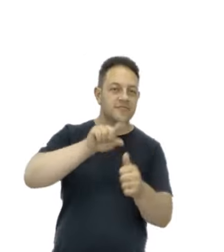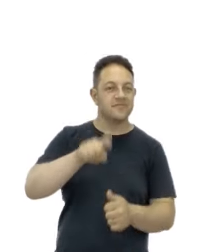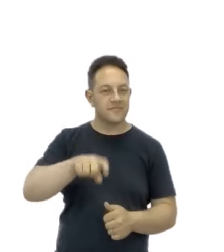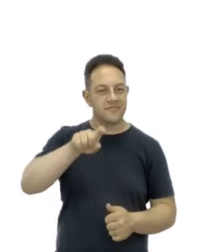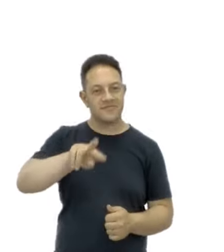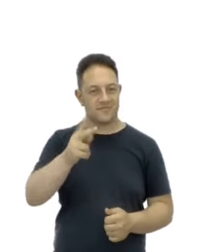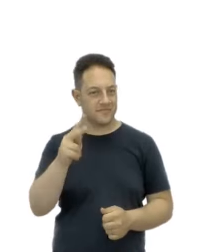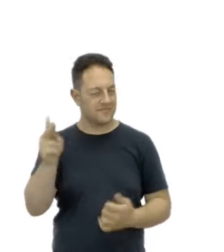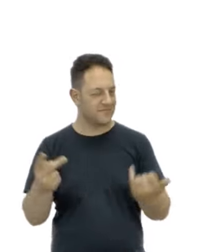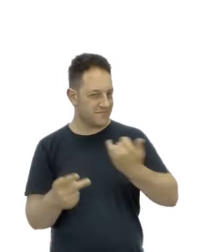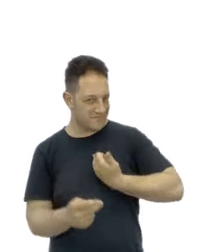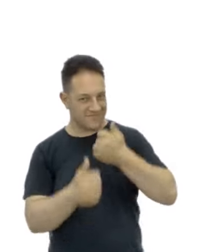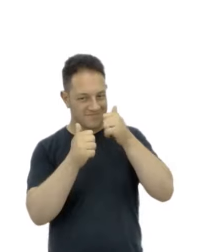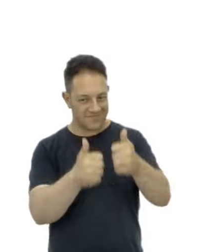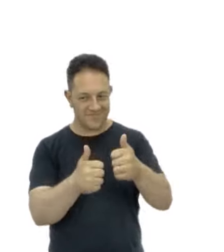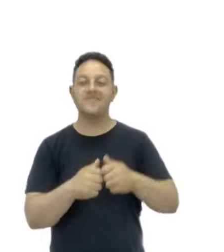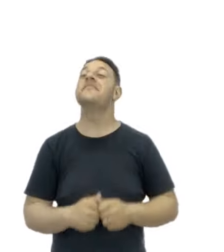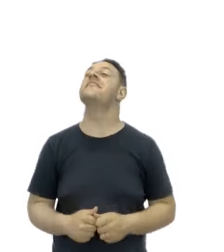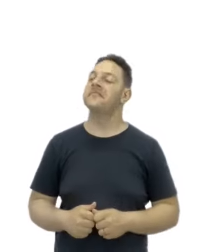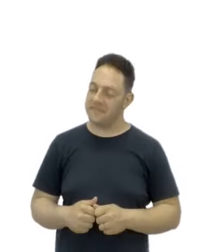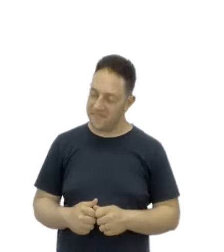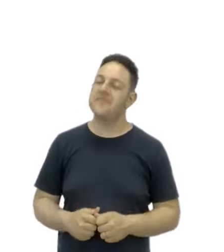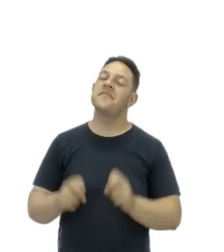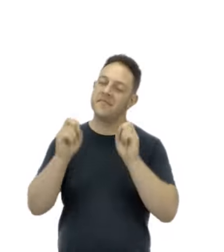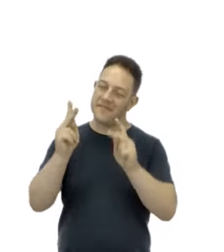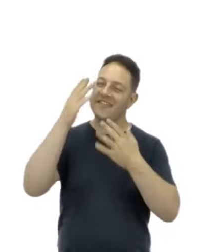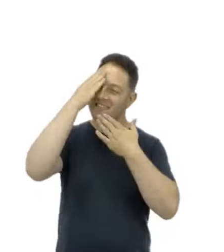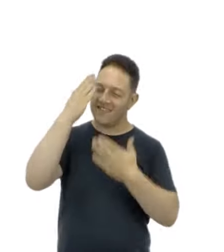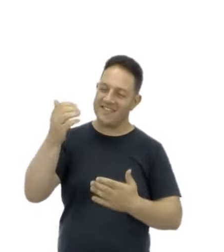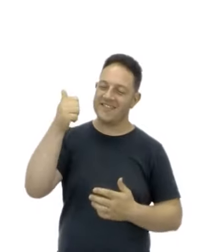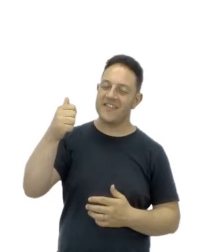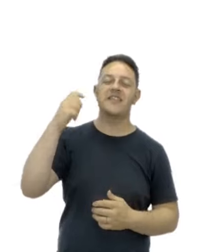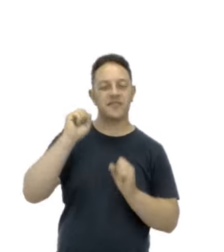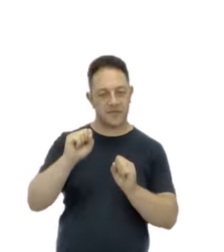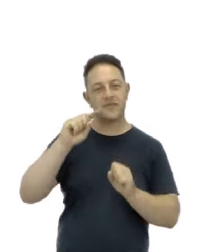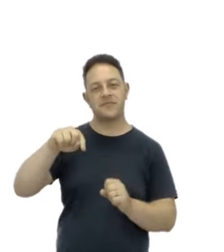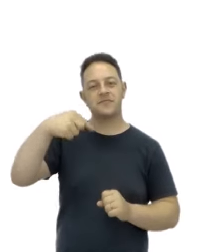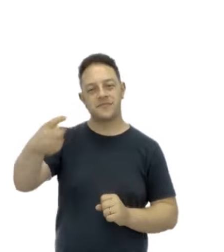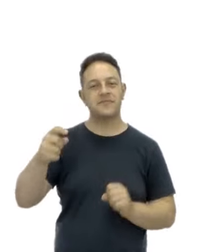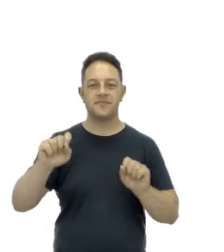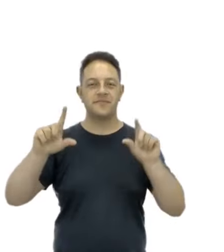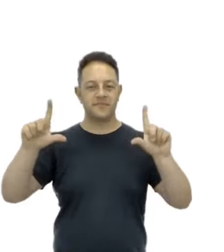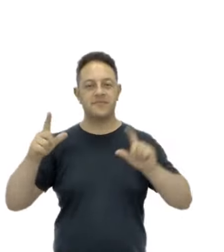os slides, ok? Pois não, Inês, obrigada. Pode passar, Inês.